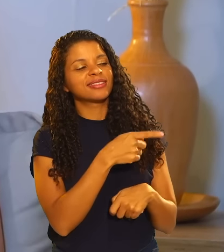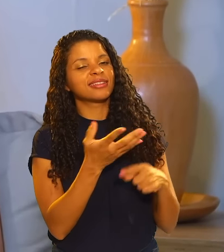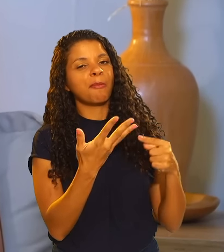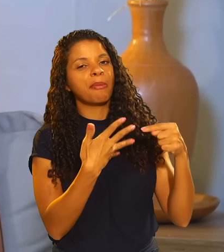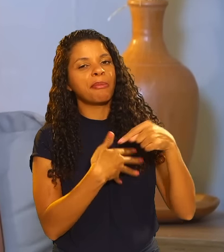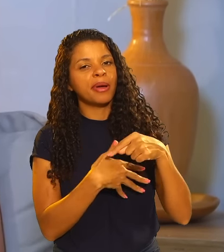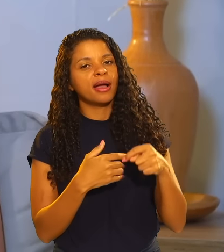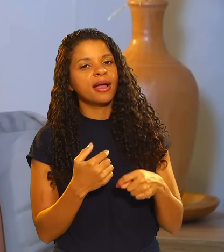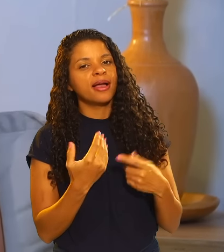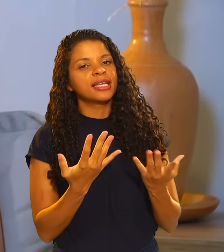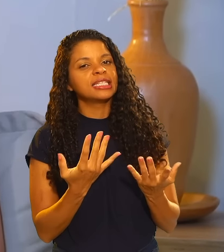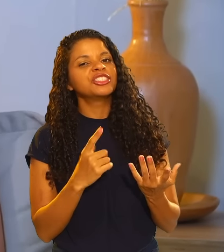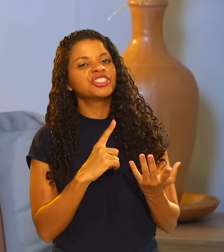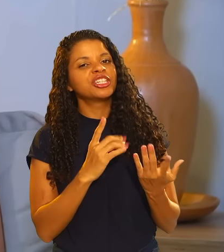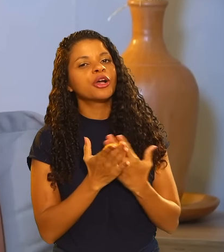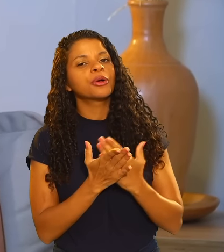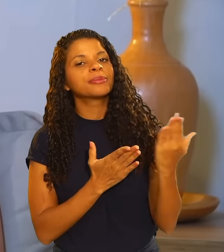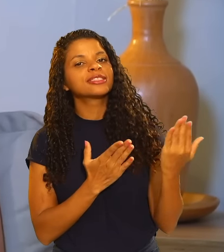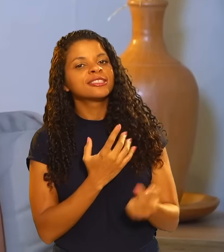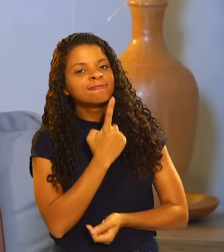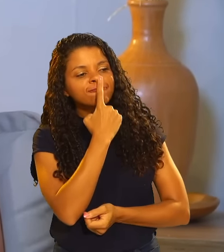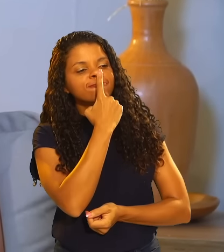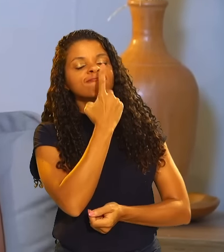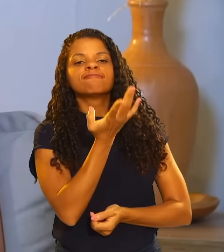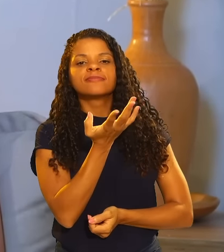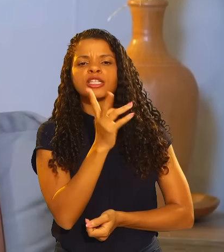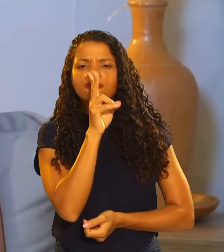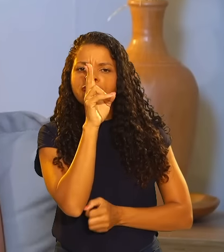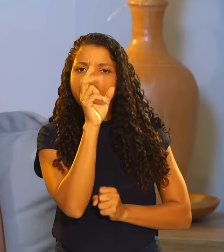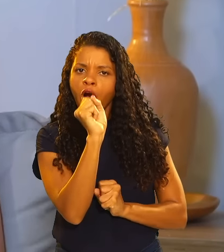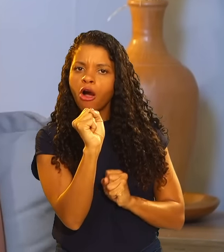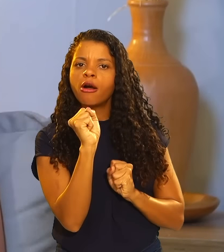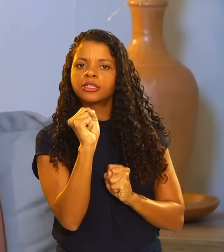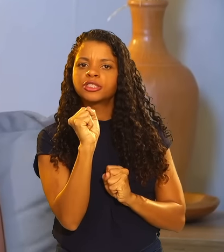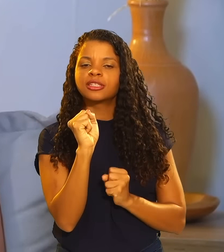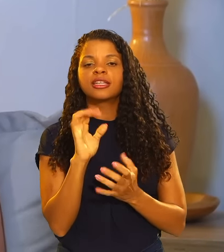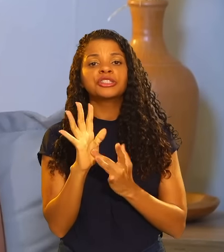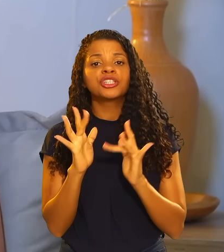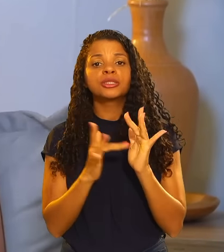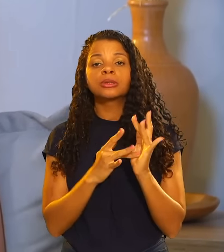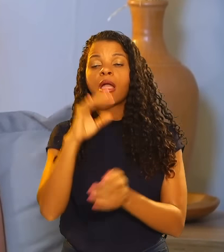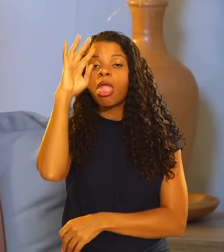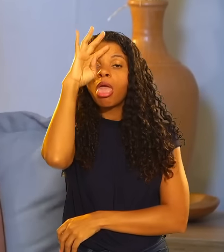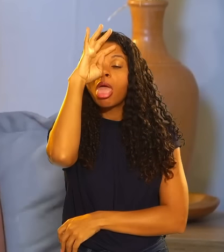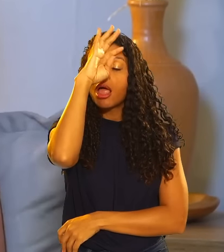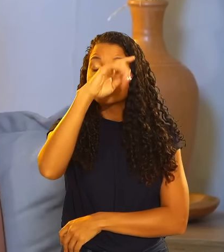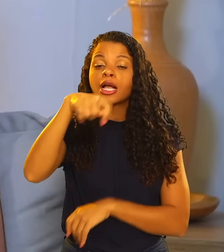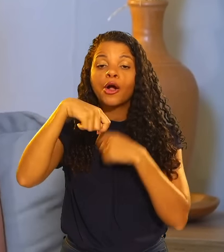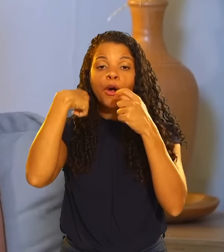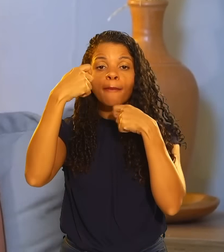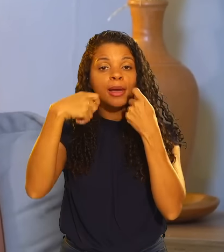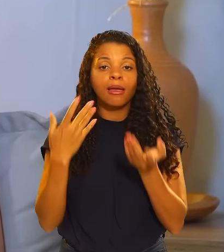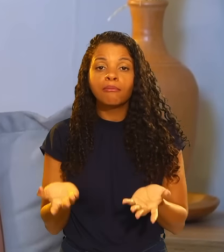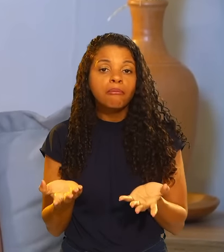muito forte. E Jesus se esquecia até mesmo de comer. Não porque ele